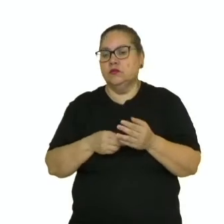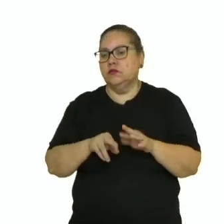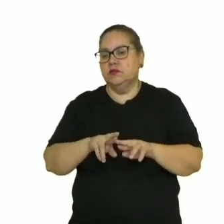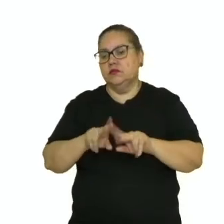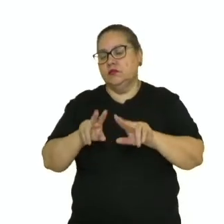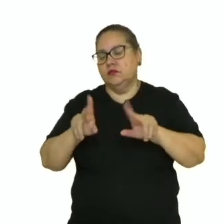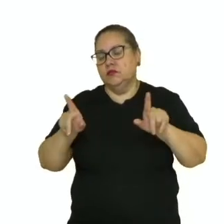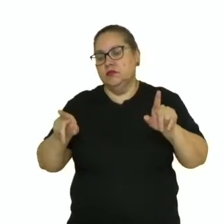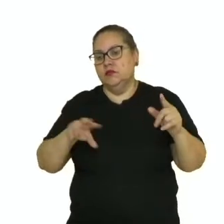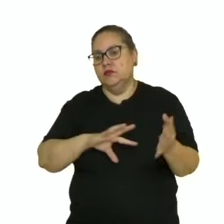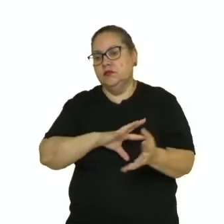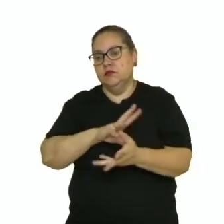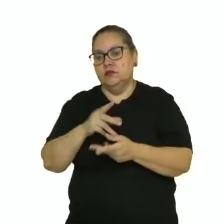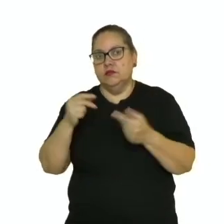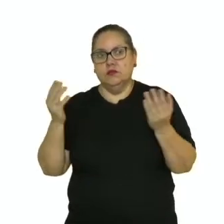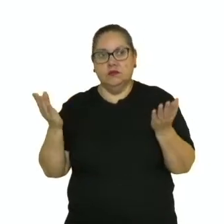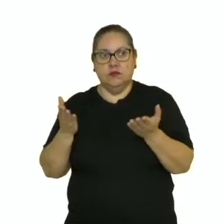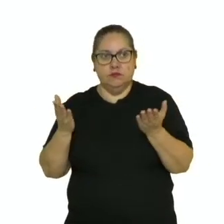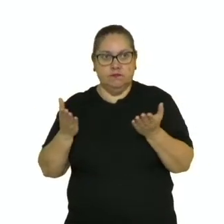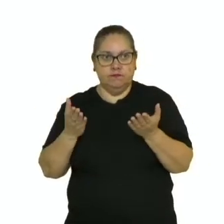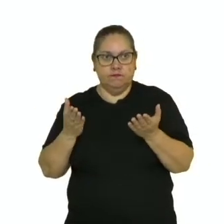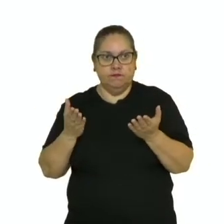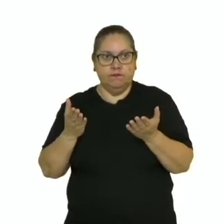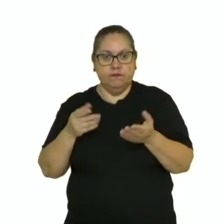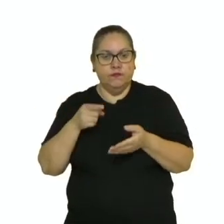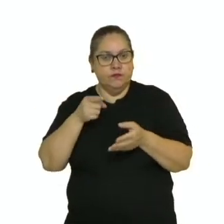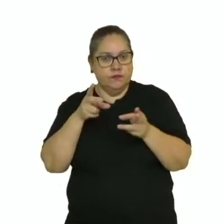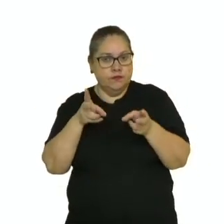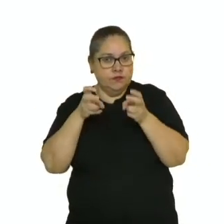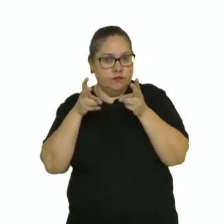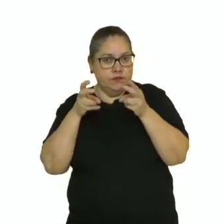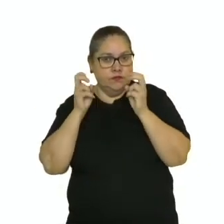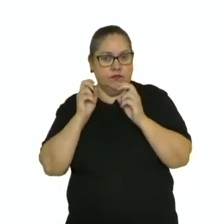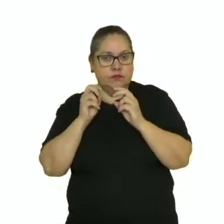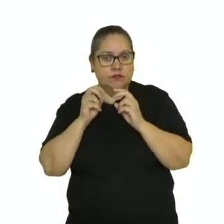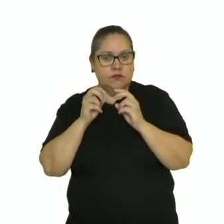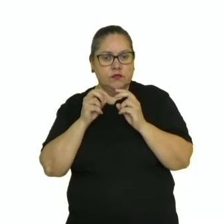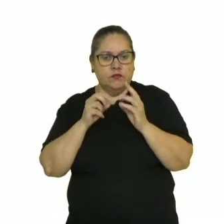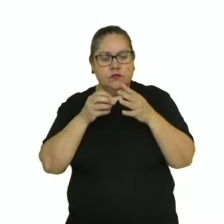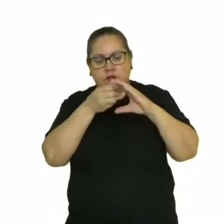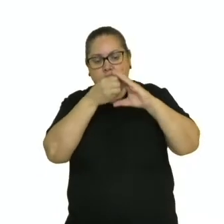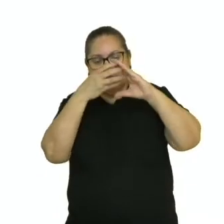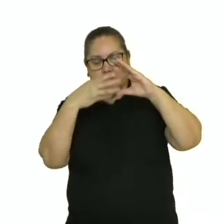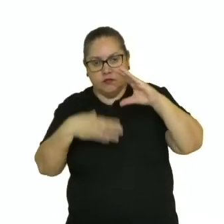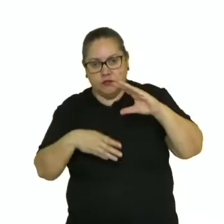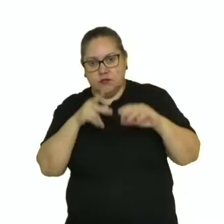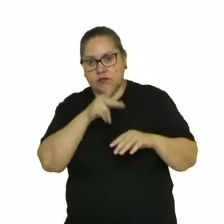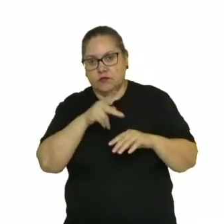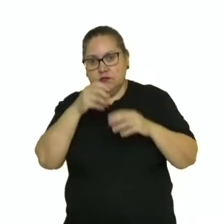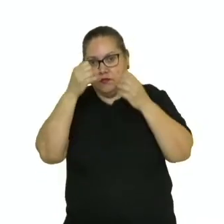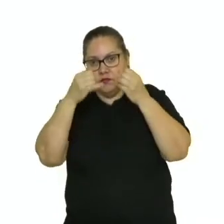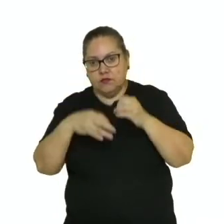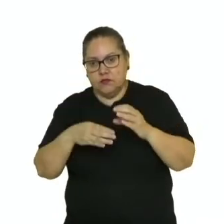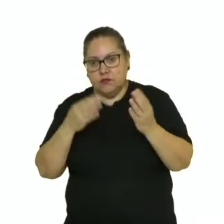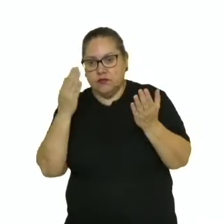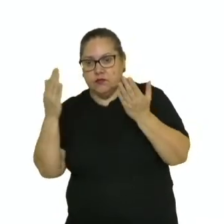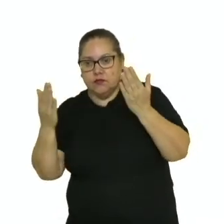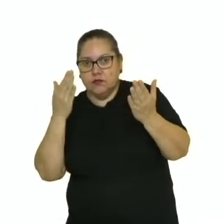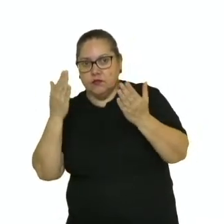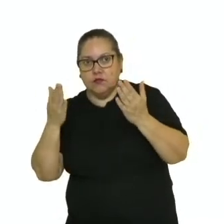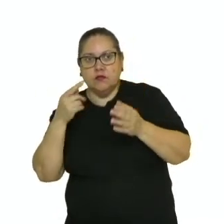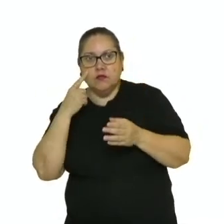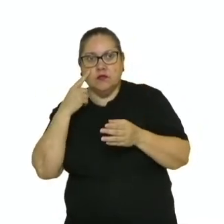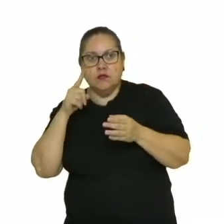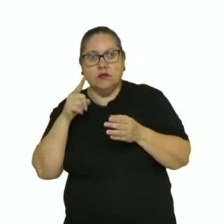completamente diferente da Terra que conhecemos hoje. Você percebeu isso pelas características que eu falei e pelo quadro comparativo que você acabou de